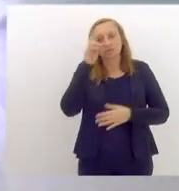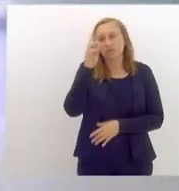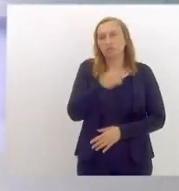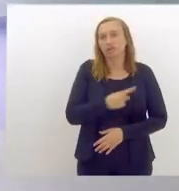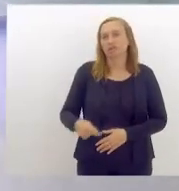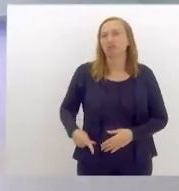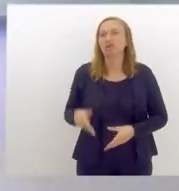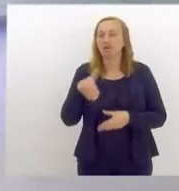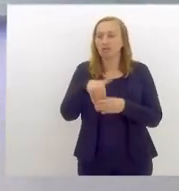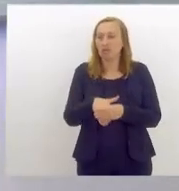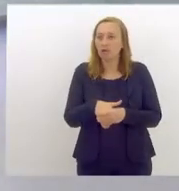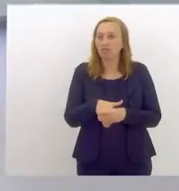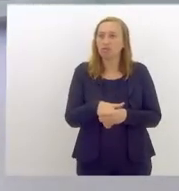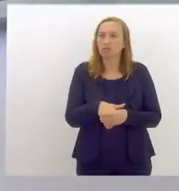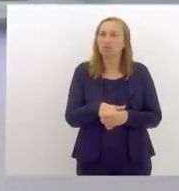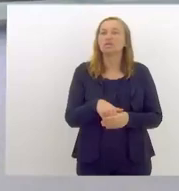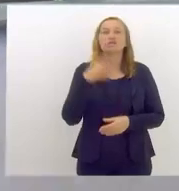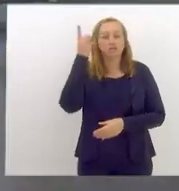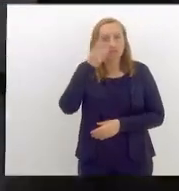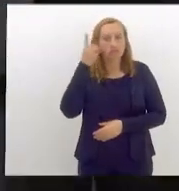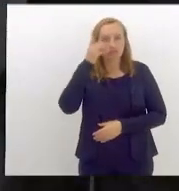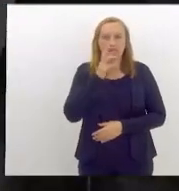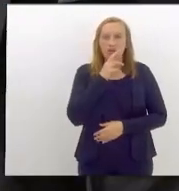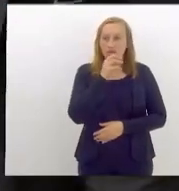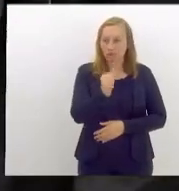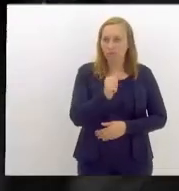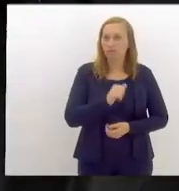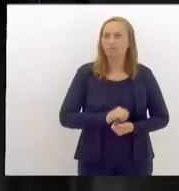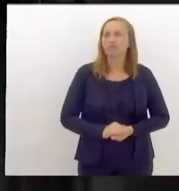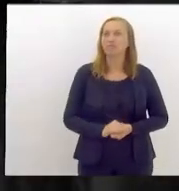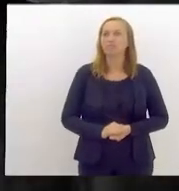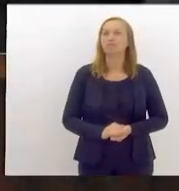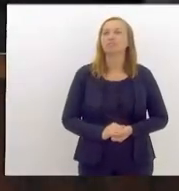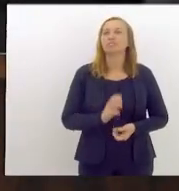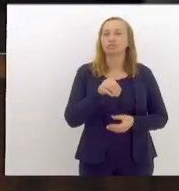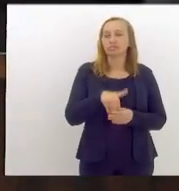presidente Eu voto comparecer do deputado Rodrigo Amorim